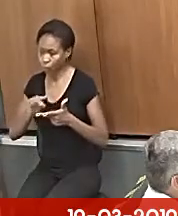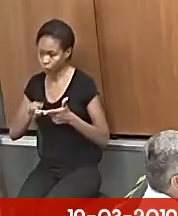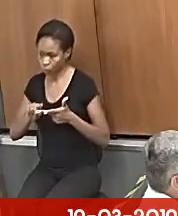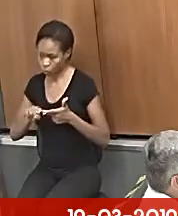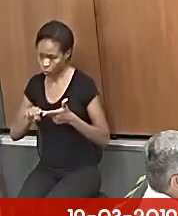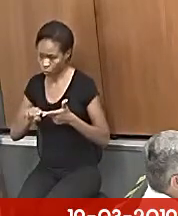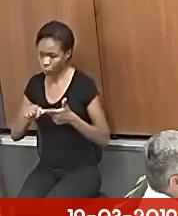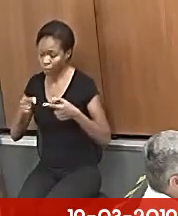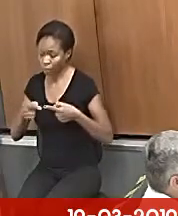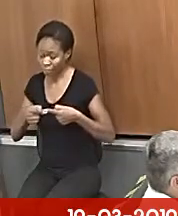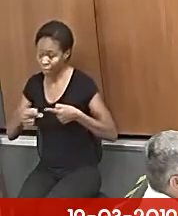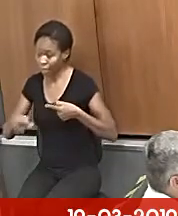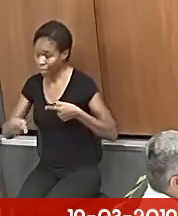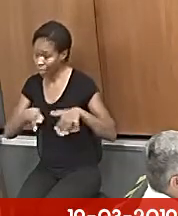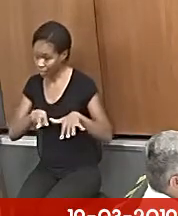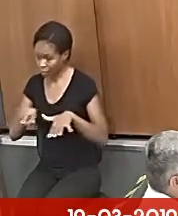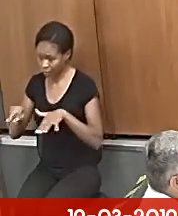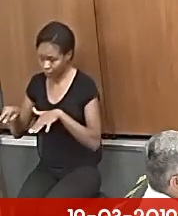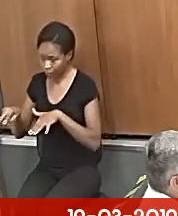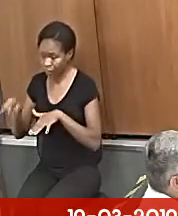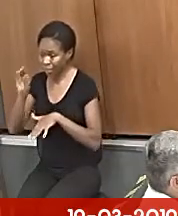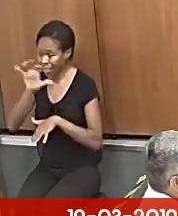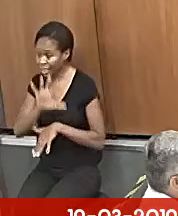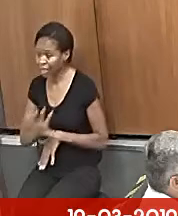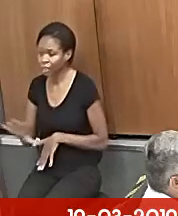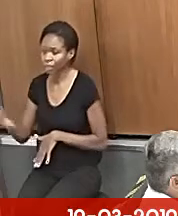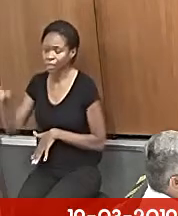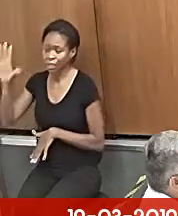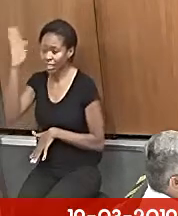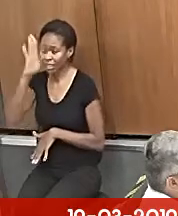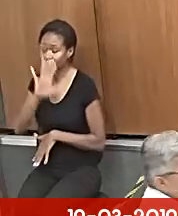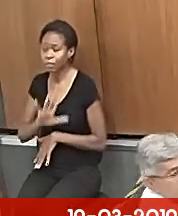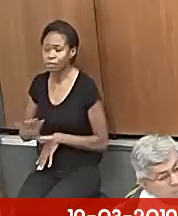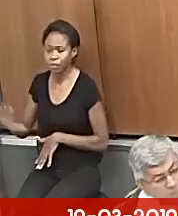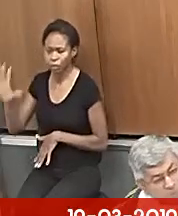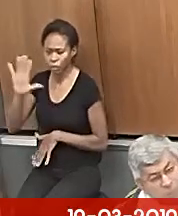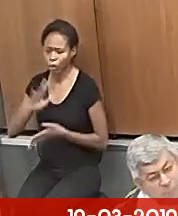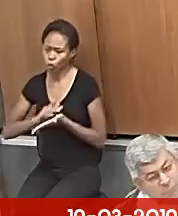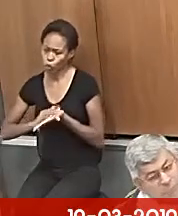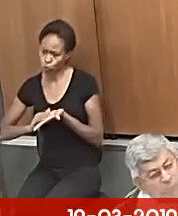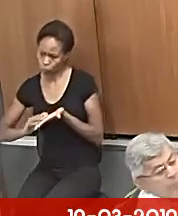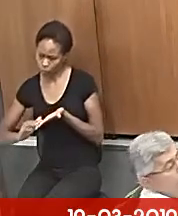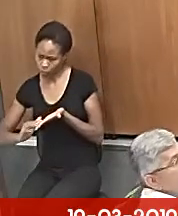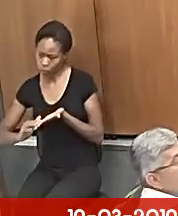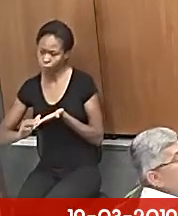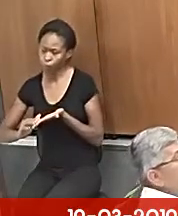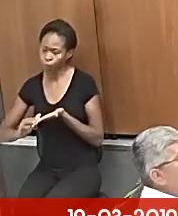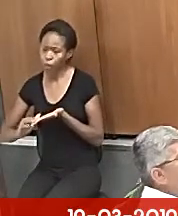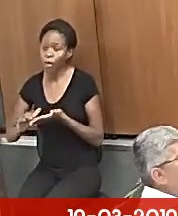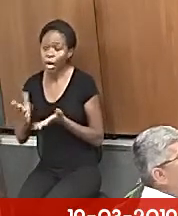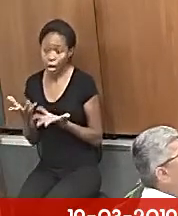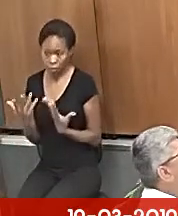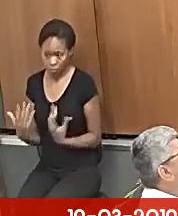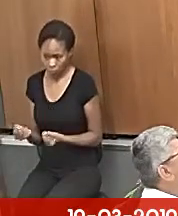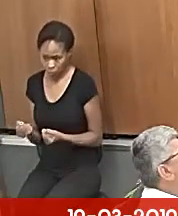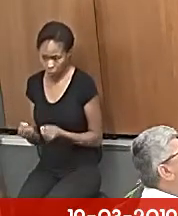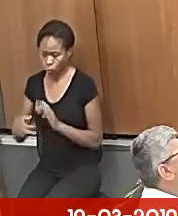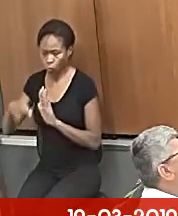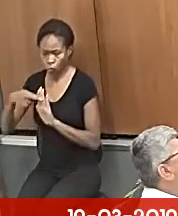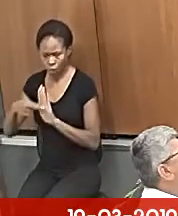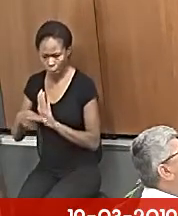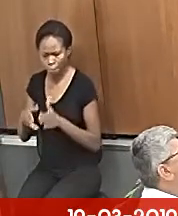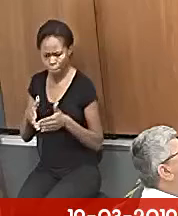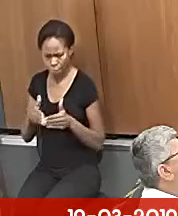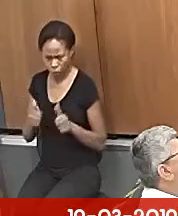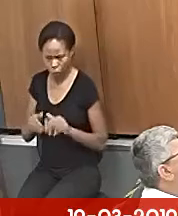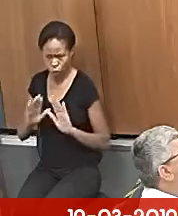8 de abril aprovado o requerimento o conteúdo a gente pode ligar discutir a data e fazer é importante que